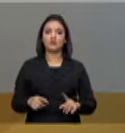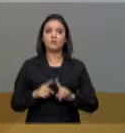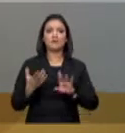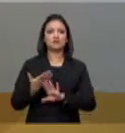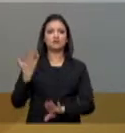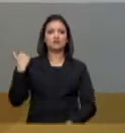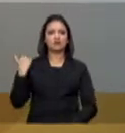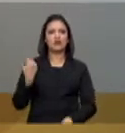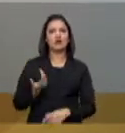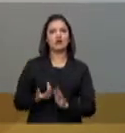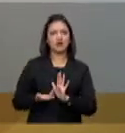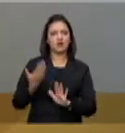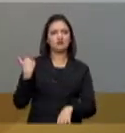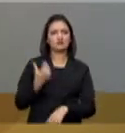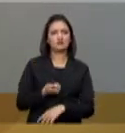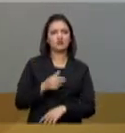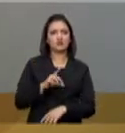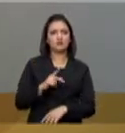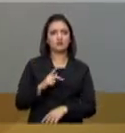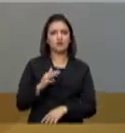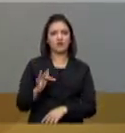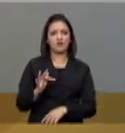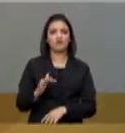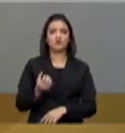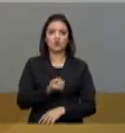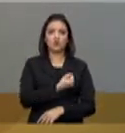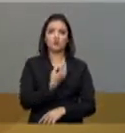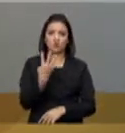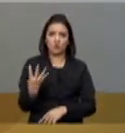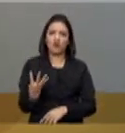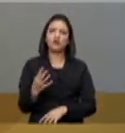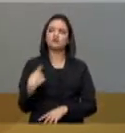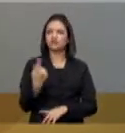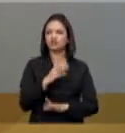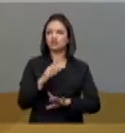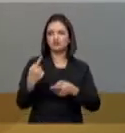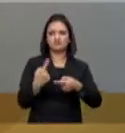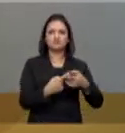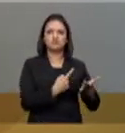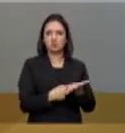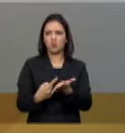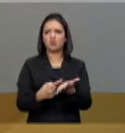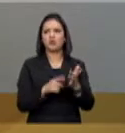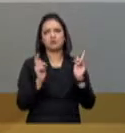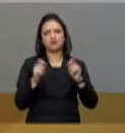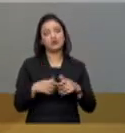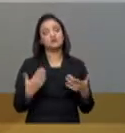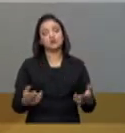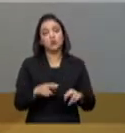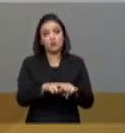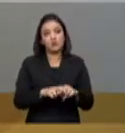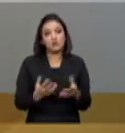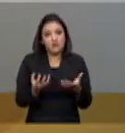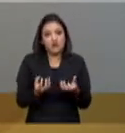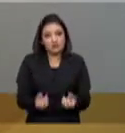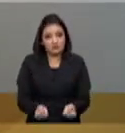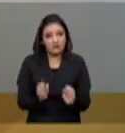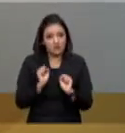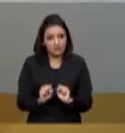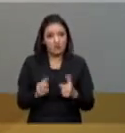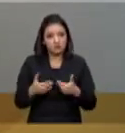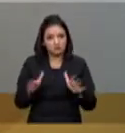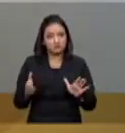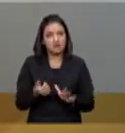nós temos essa possibilidade, o cabimento devidamente acertado, e, portanto, eu estou conhecendo. E